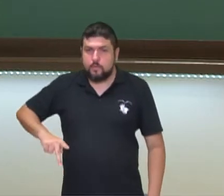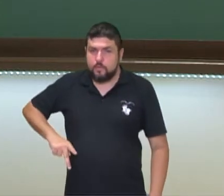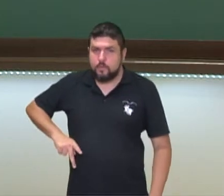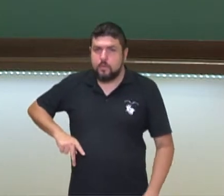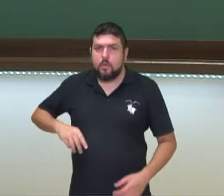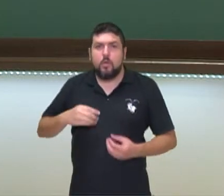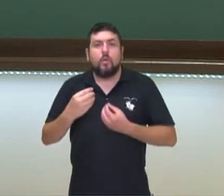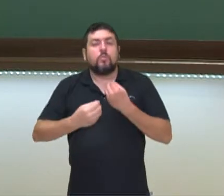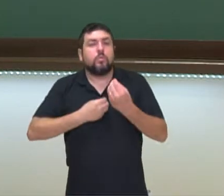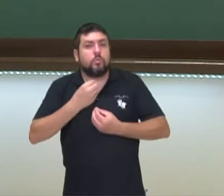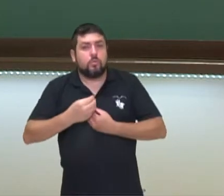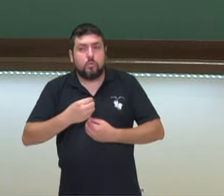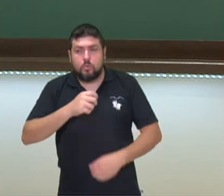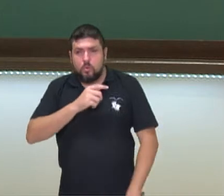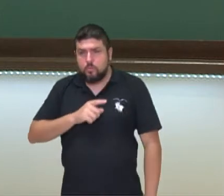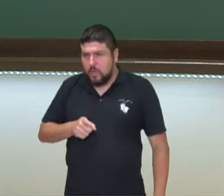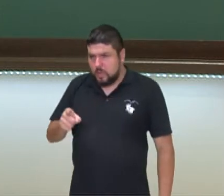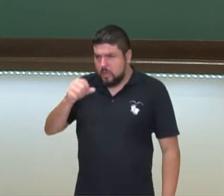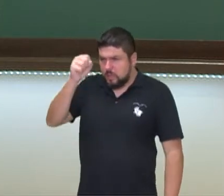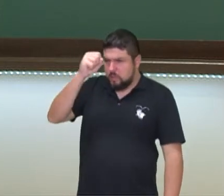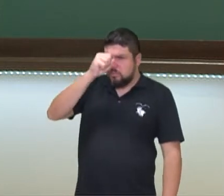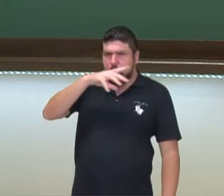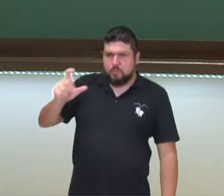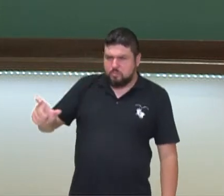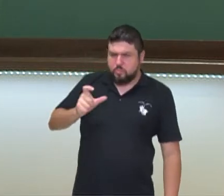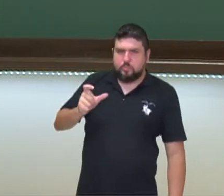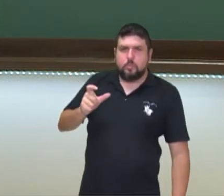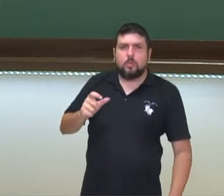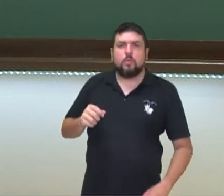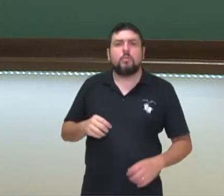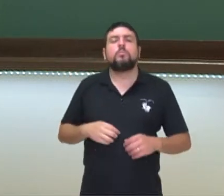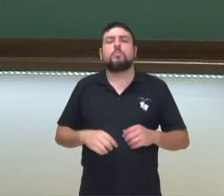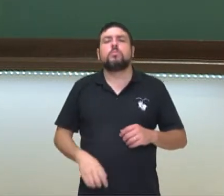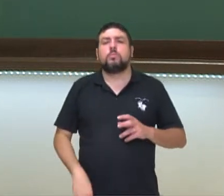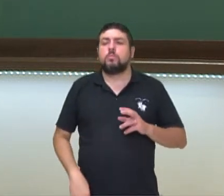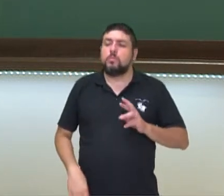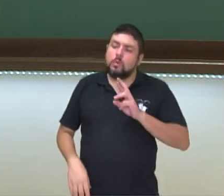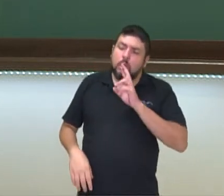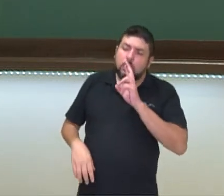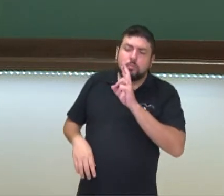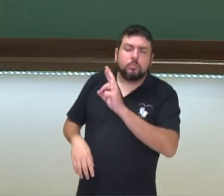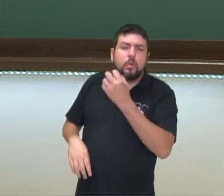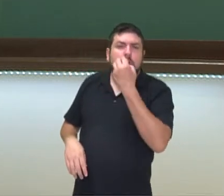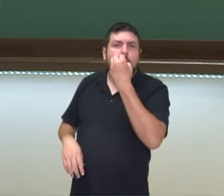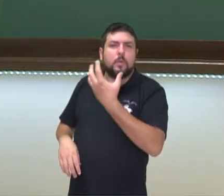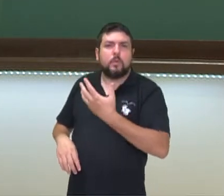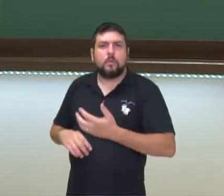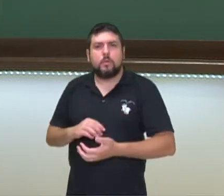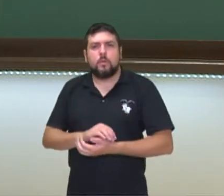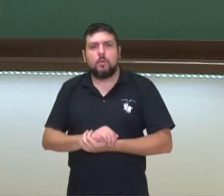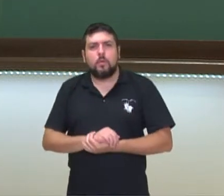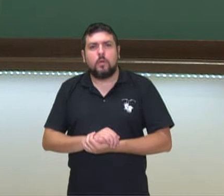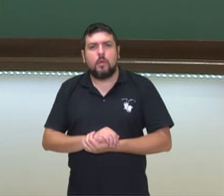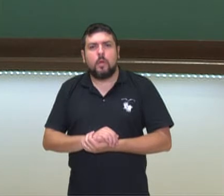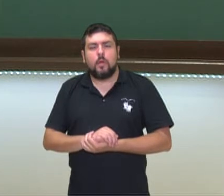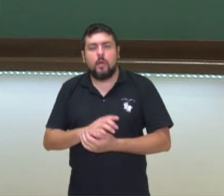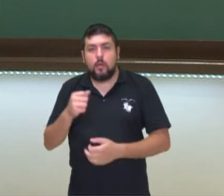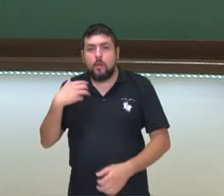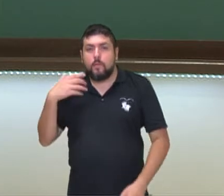vamos reagir com violência quando são violentos conosco. Então, através do discurso da sua fala,